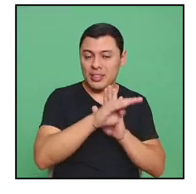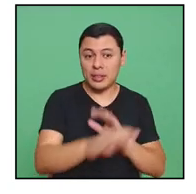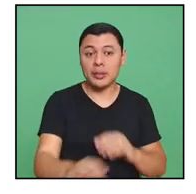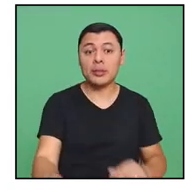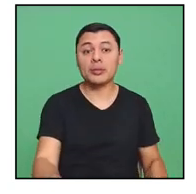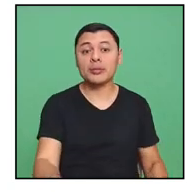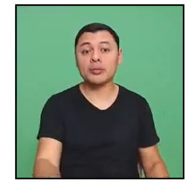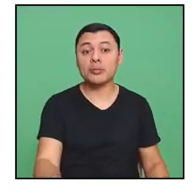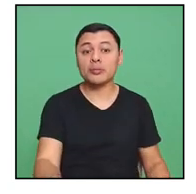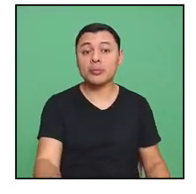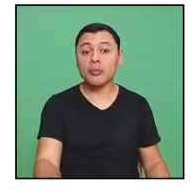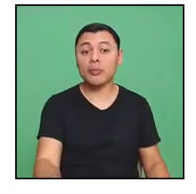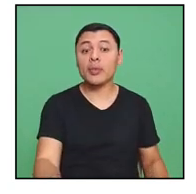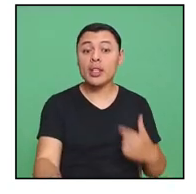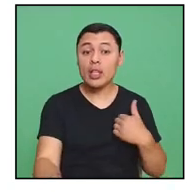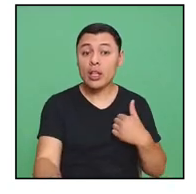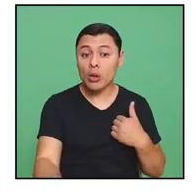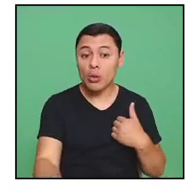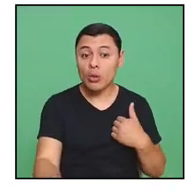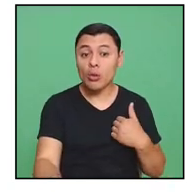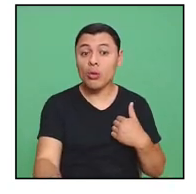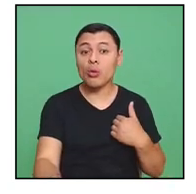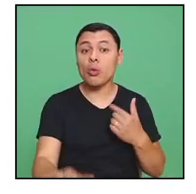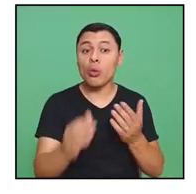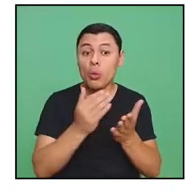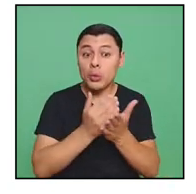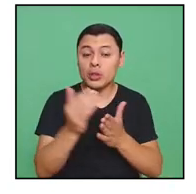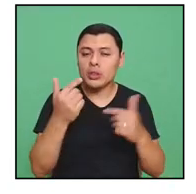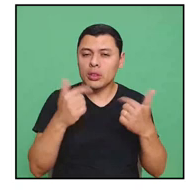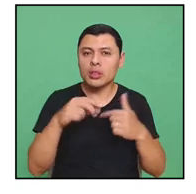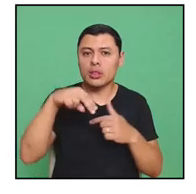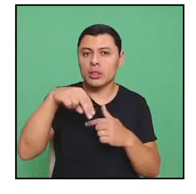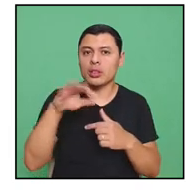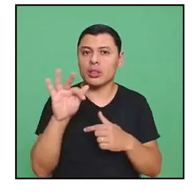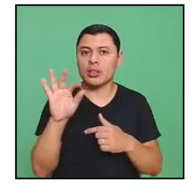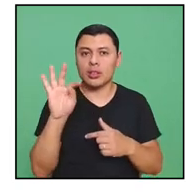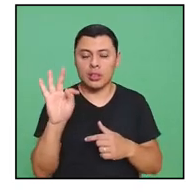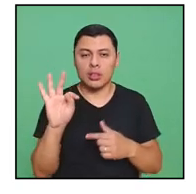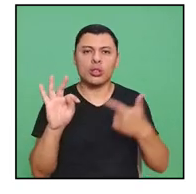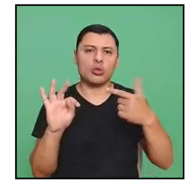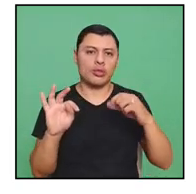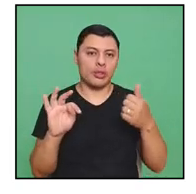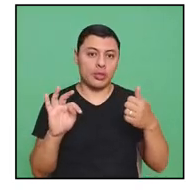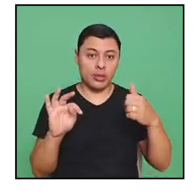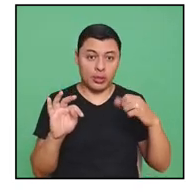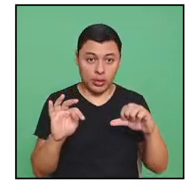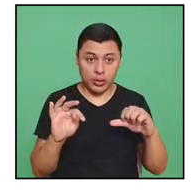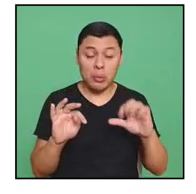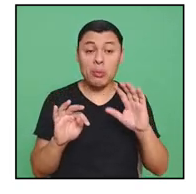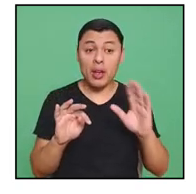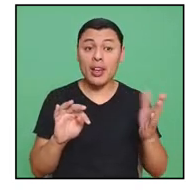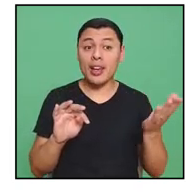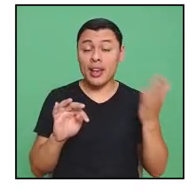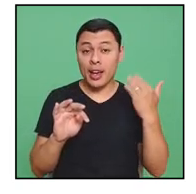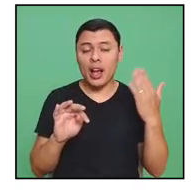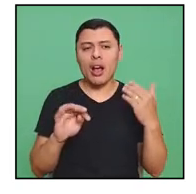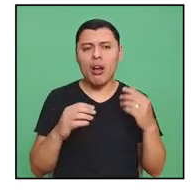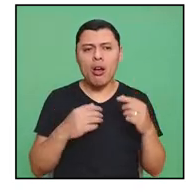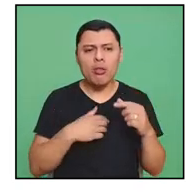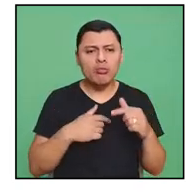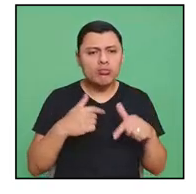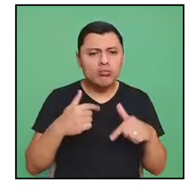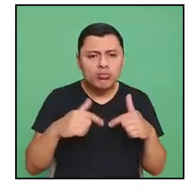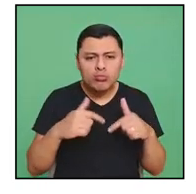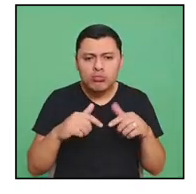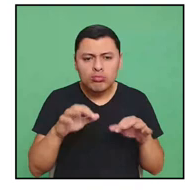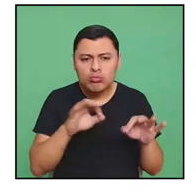eu comecei a trabalhar com NFTs em 2019, mas anteriormente eu realizei algumas práticas